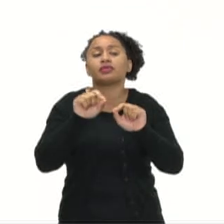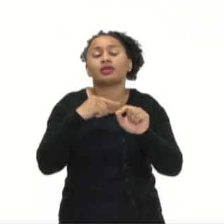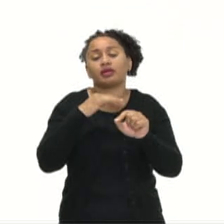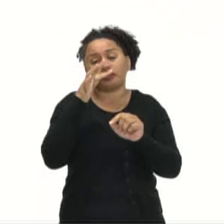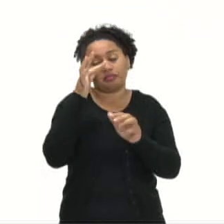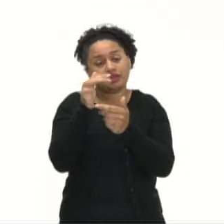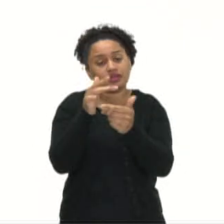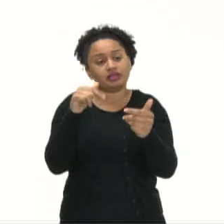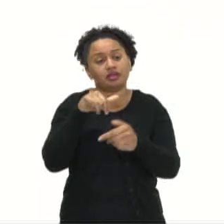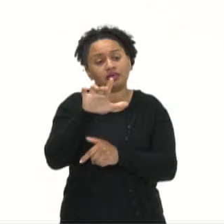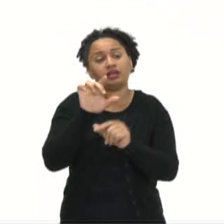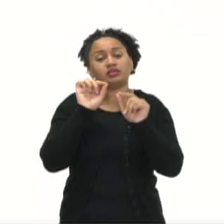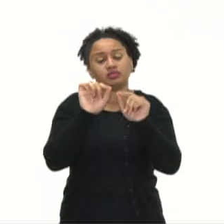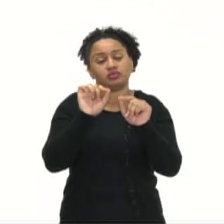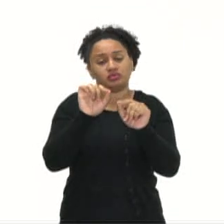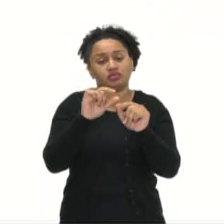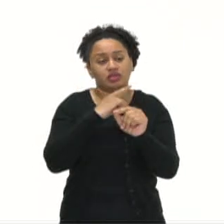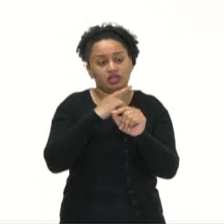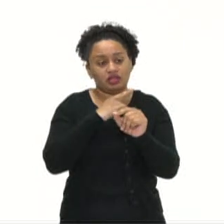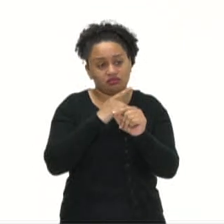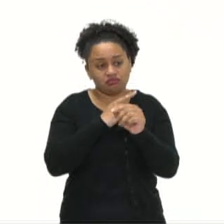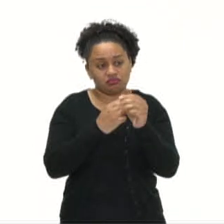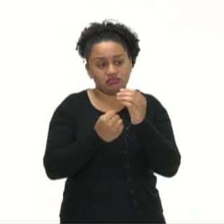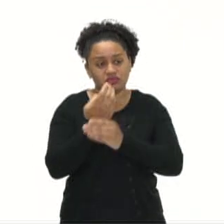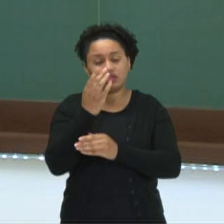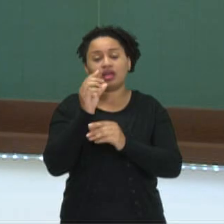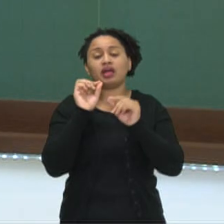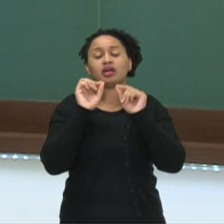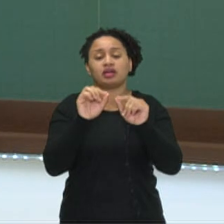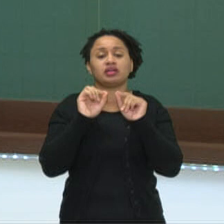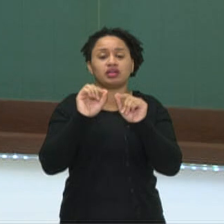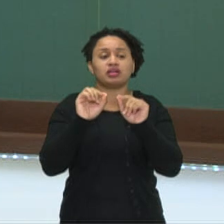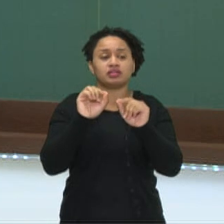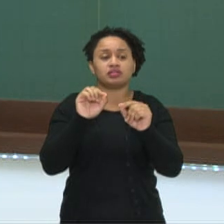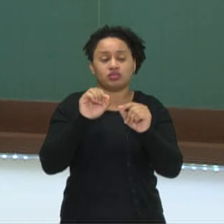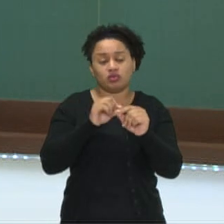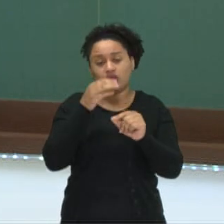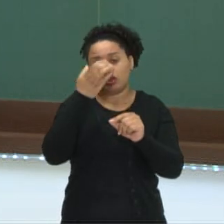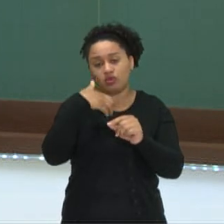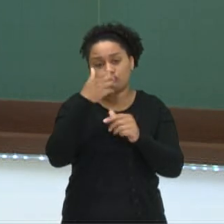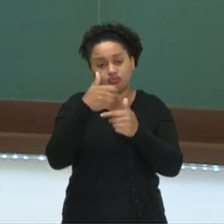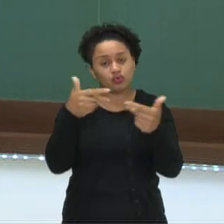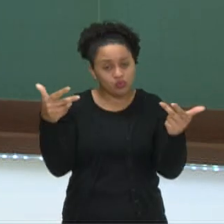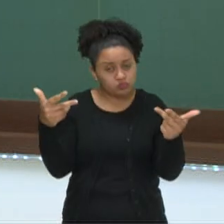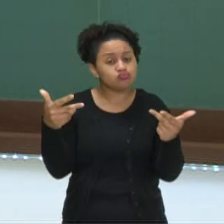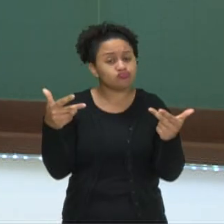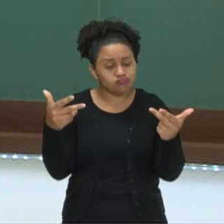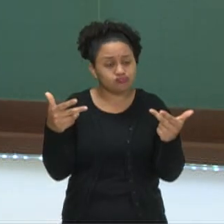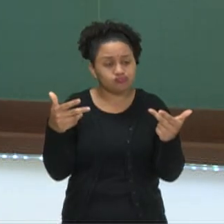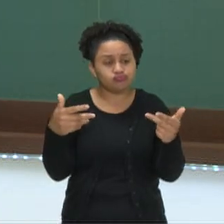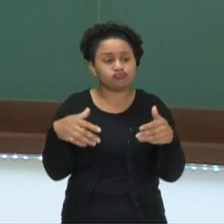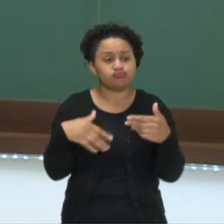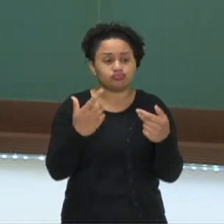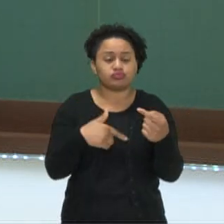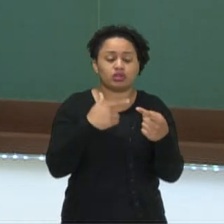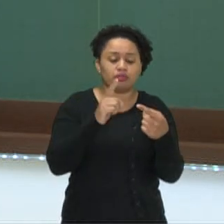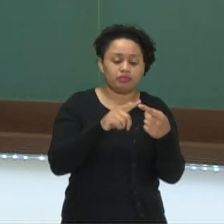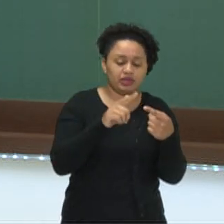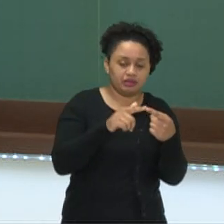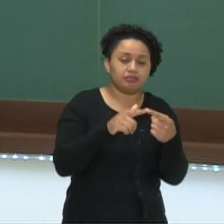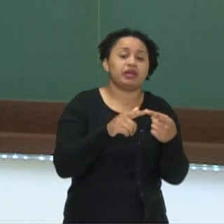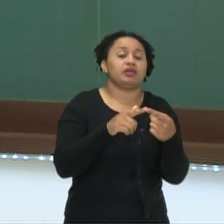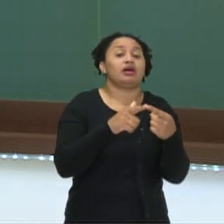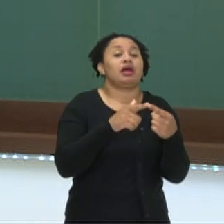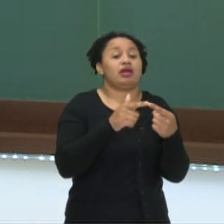vai ter a mais aqui? Vai ter a formação do fruto. Então, formação de semente